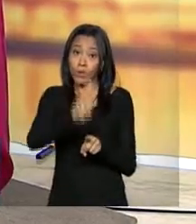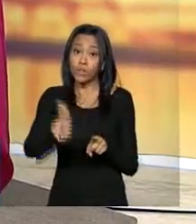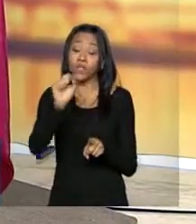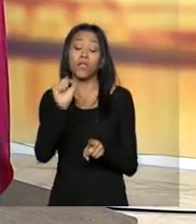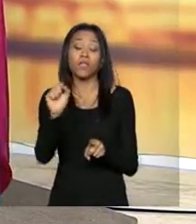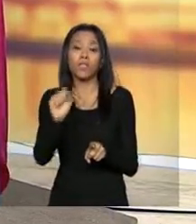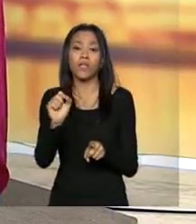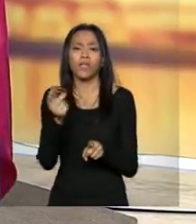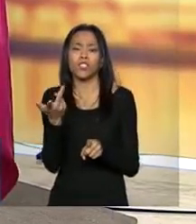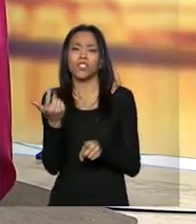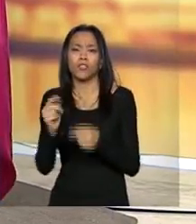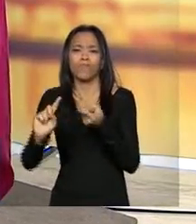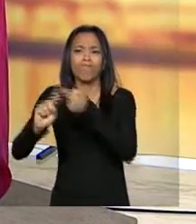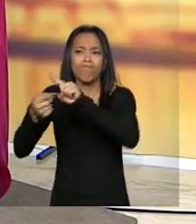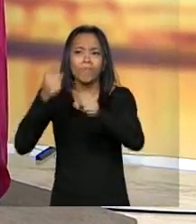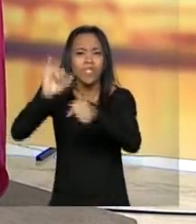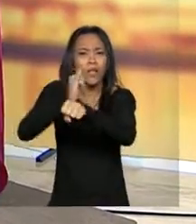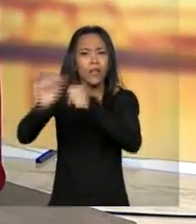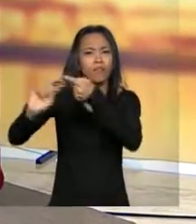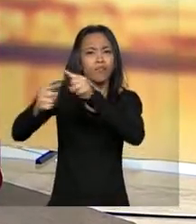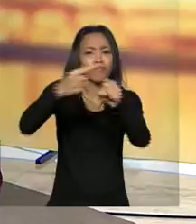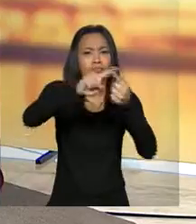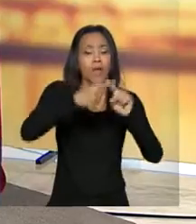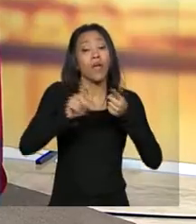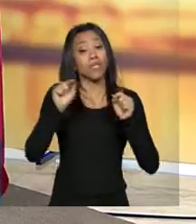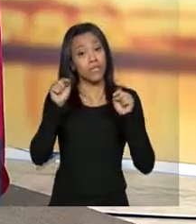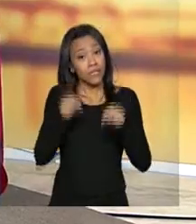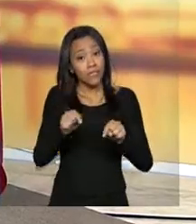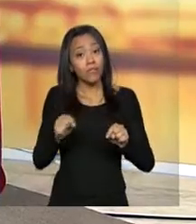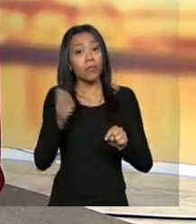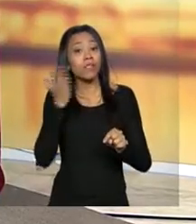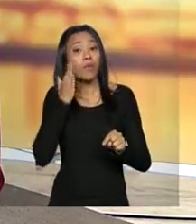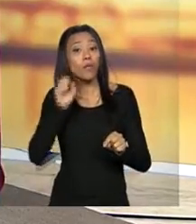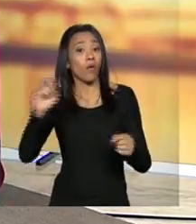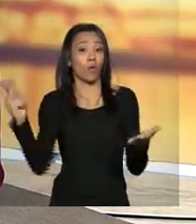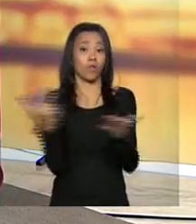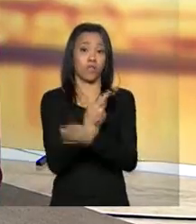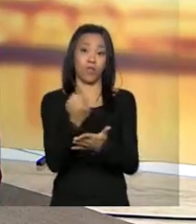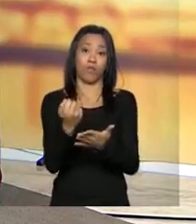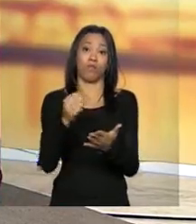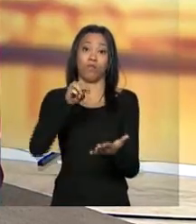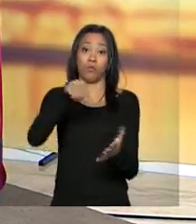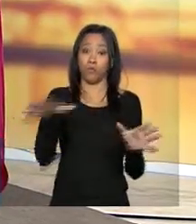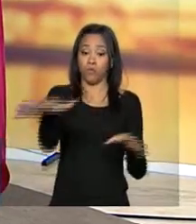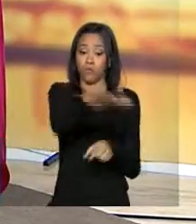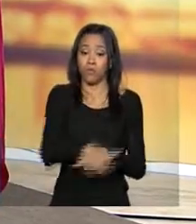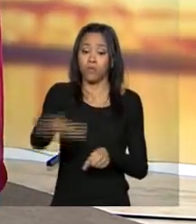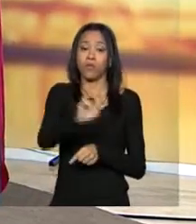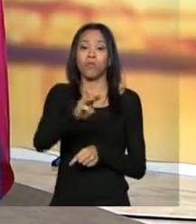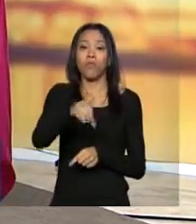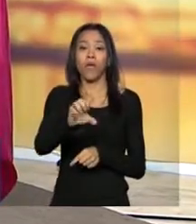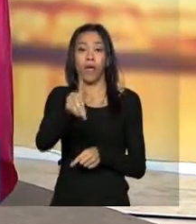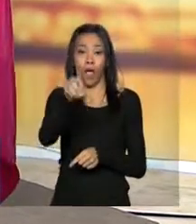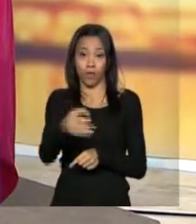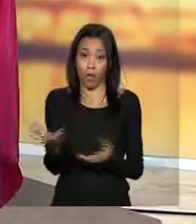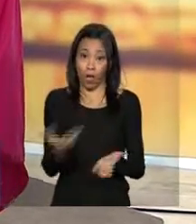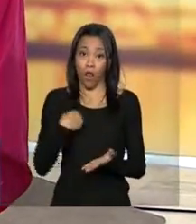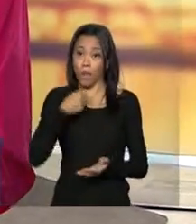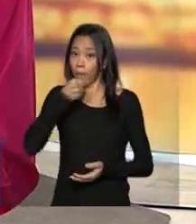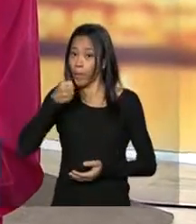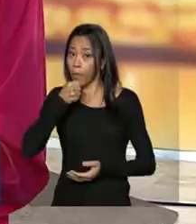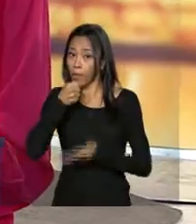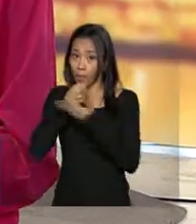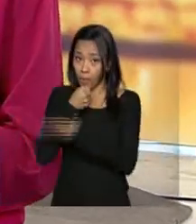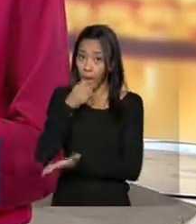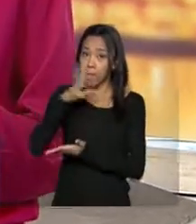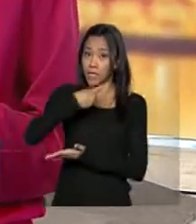inteligência comercial. Tudo isso para acompanhar as mudanças constantes no mercado. Eu agora vou conversar com a presidente da Câmara